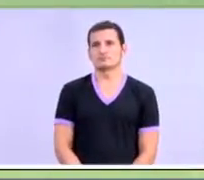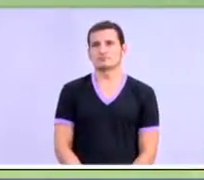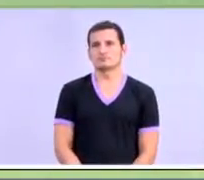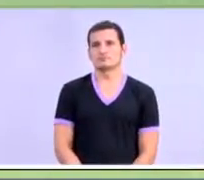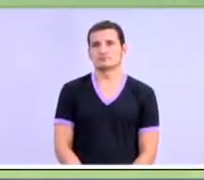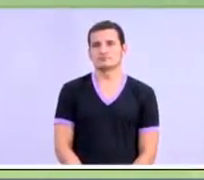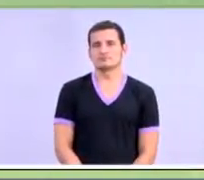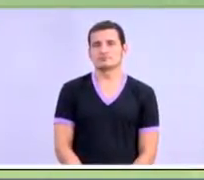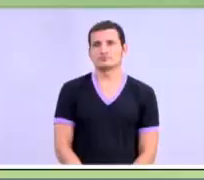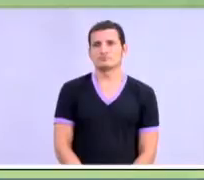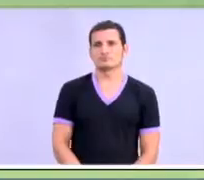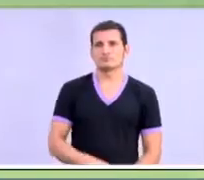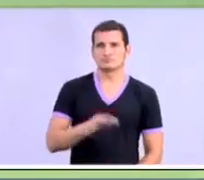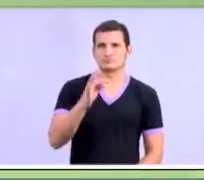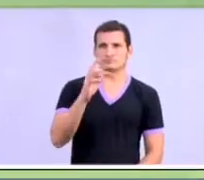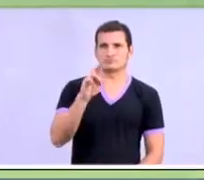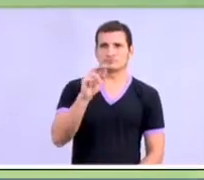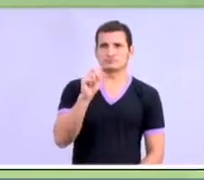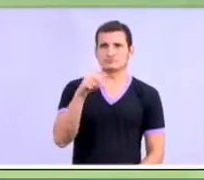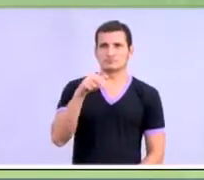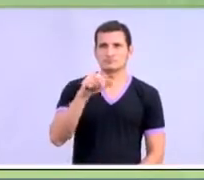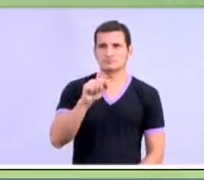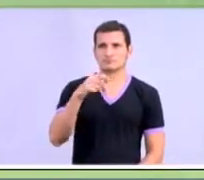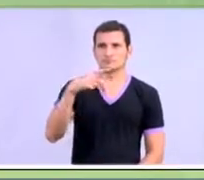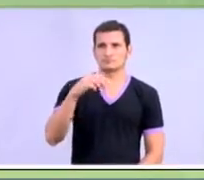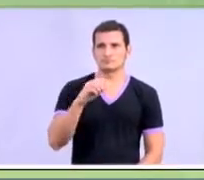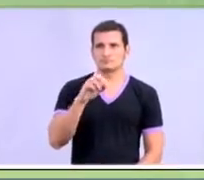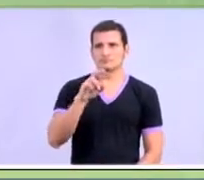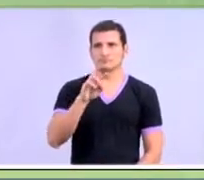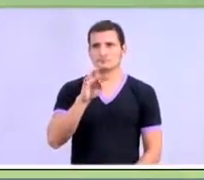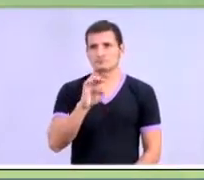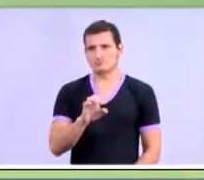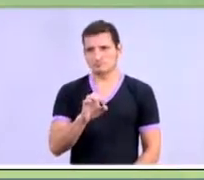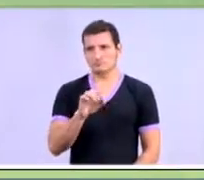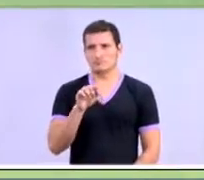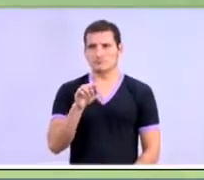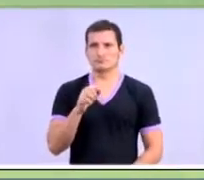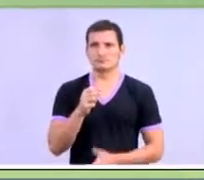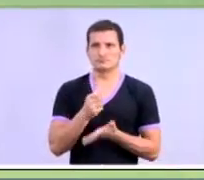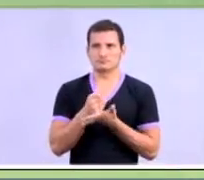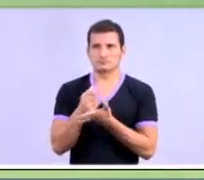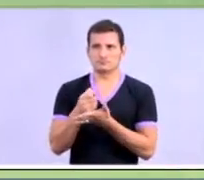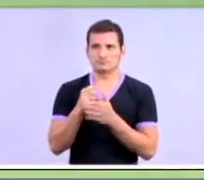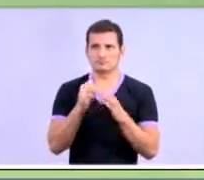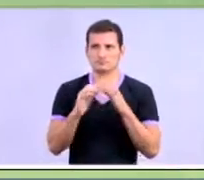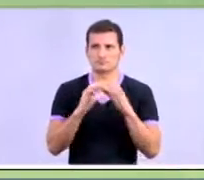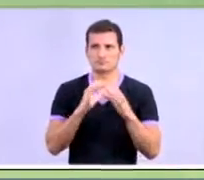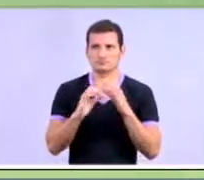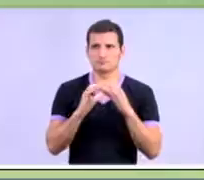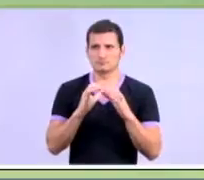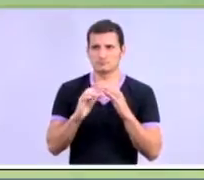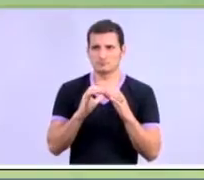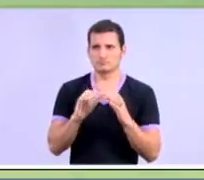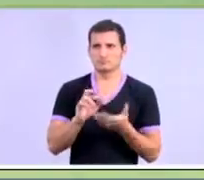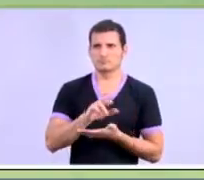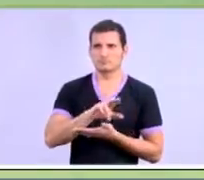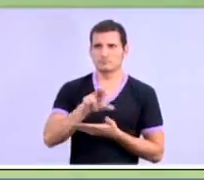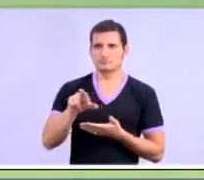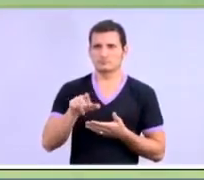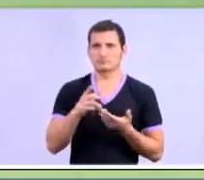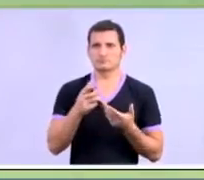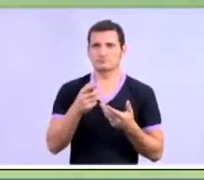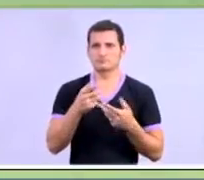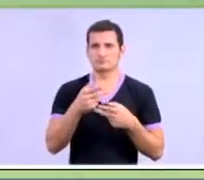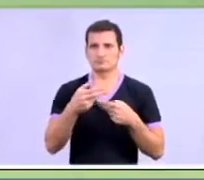o transporte, que oferece suporte à comunicação entre diversos dispositivos